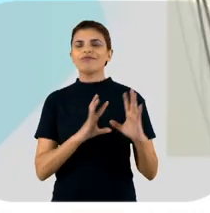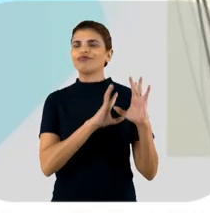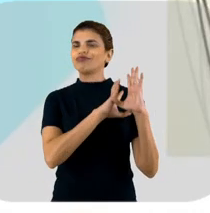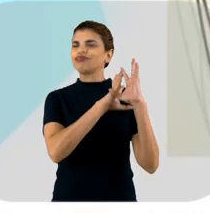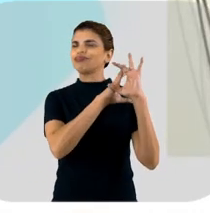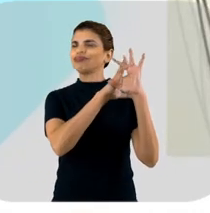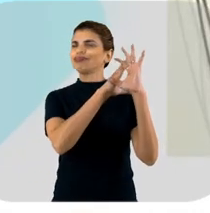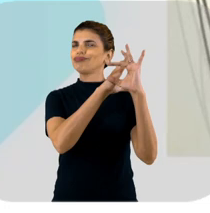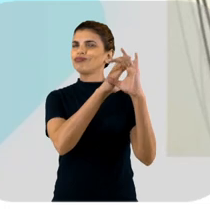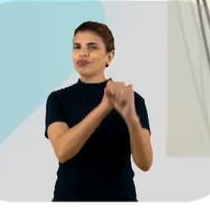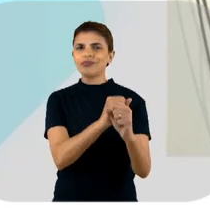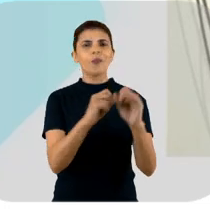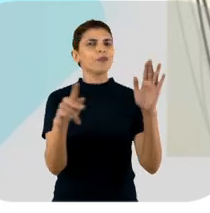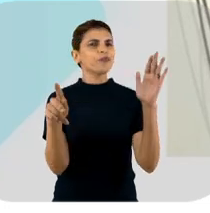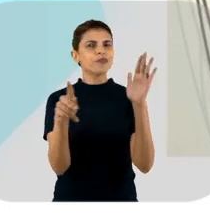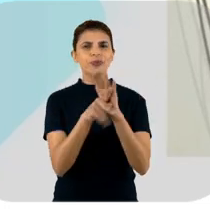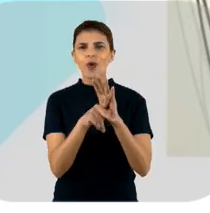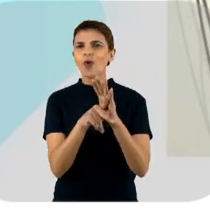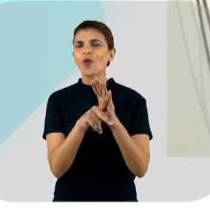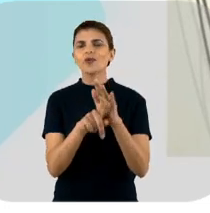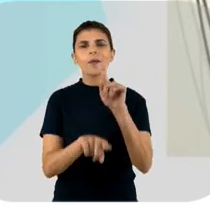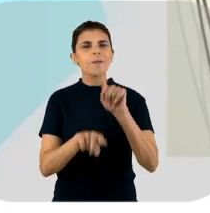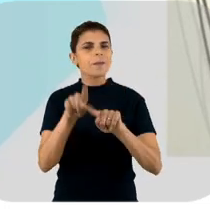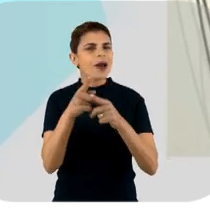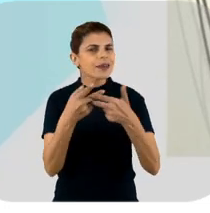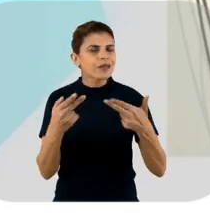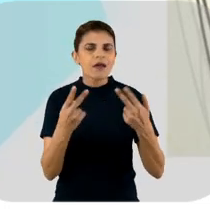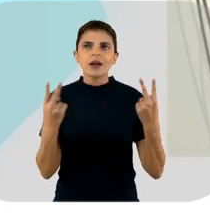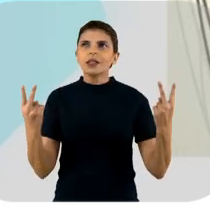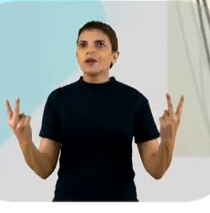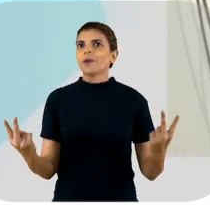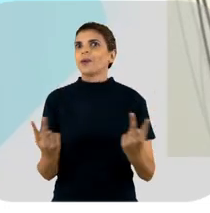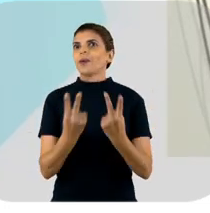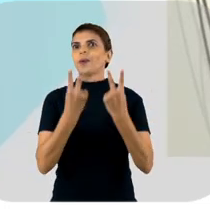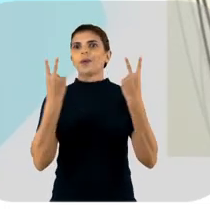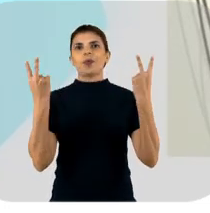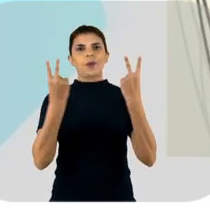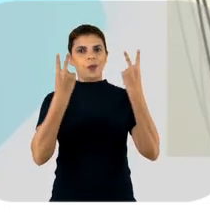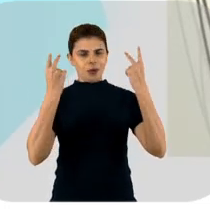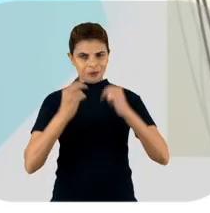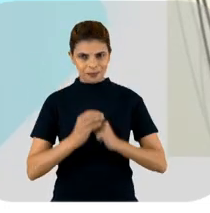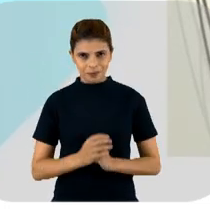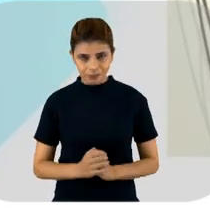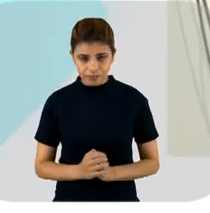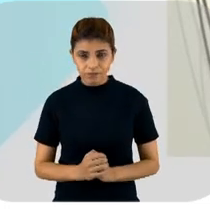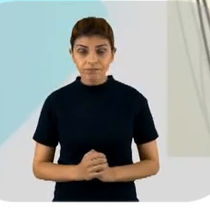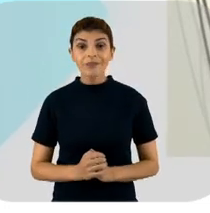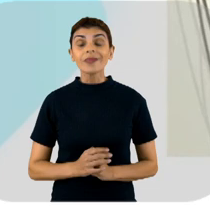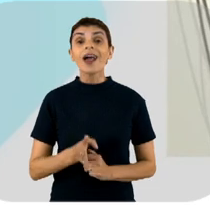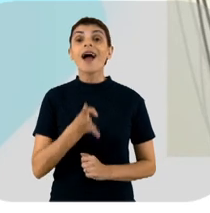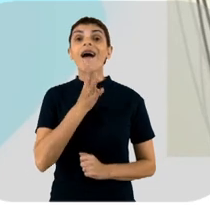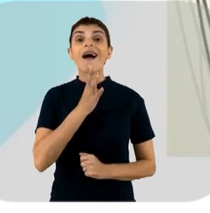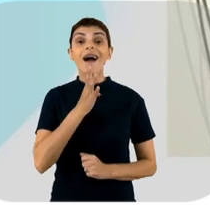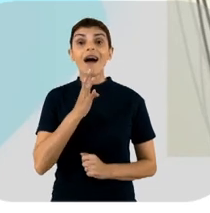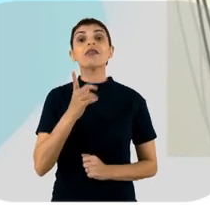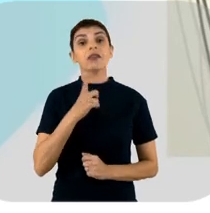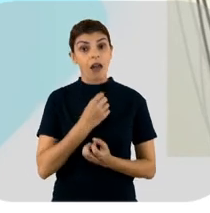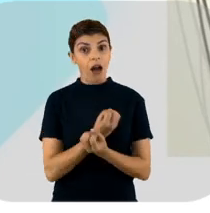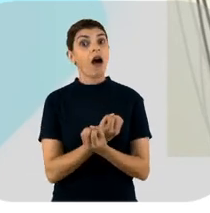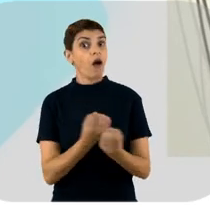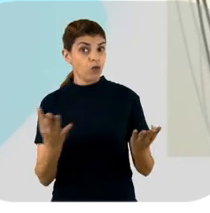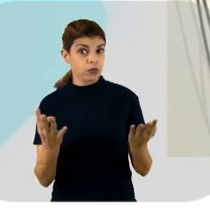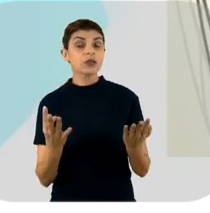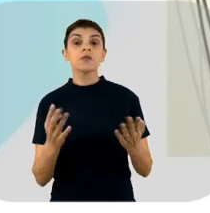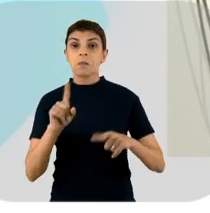toda uma série de coisas que são relevantes. Também